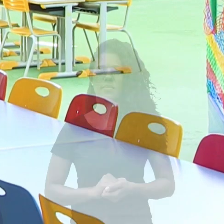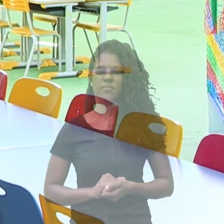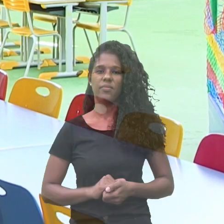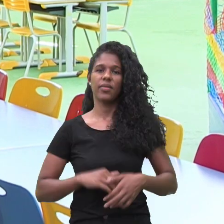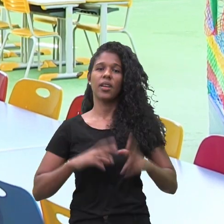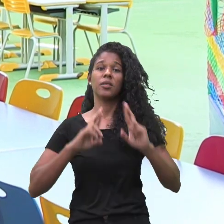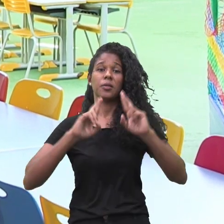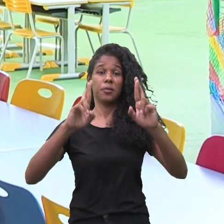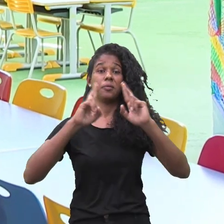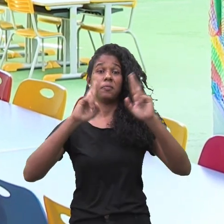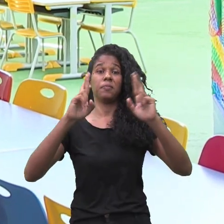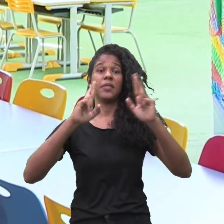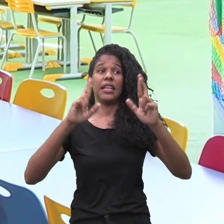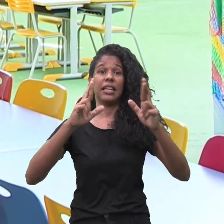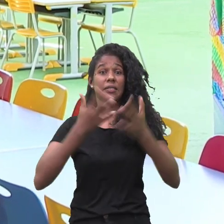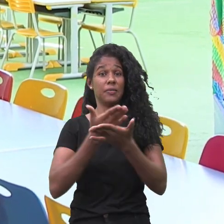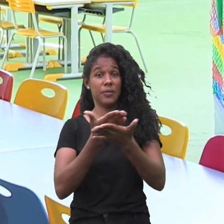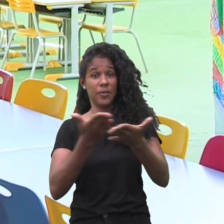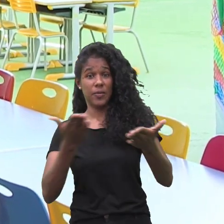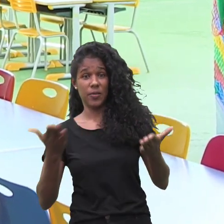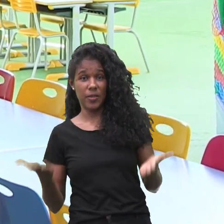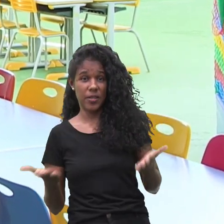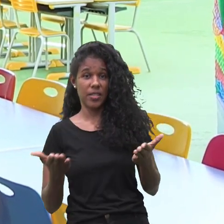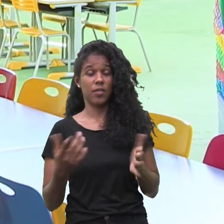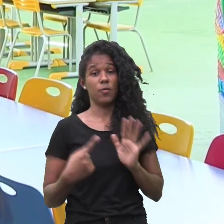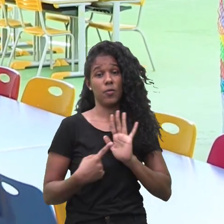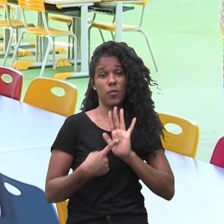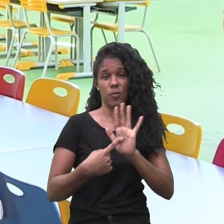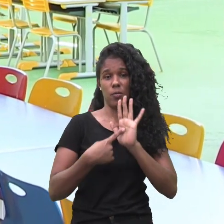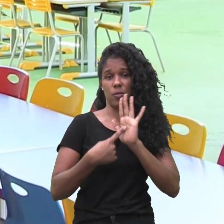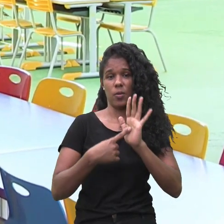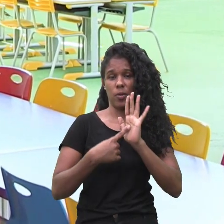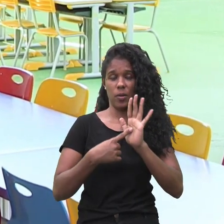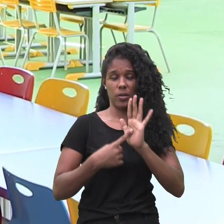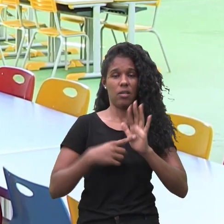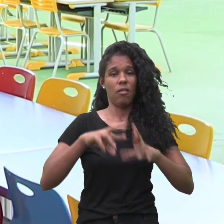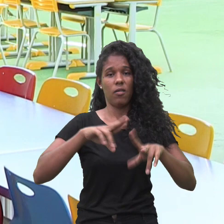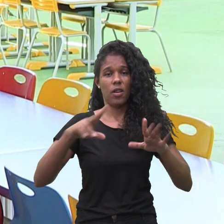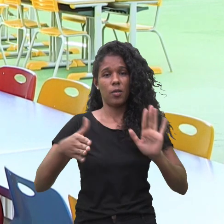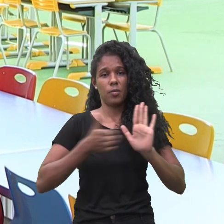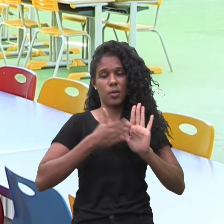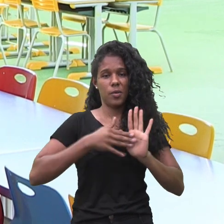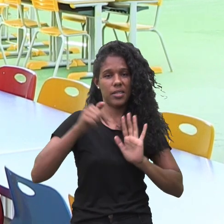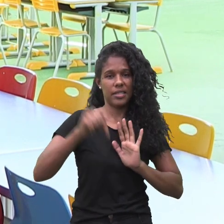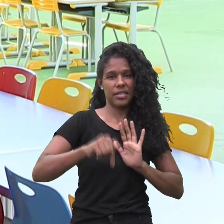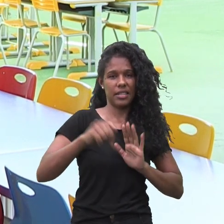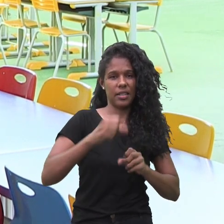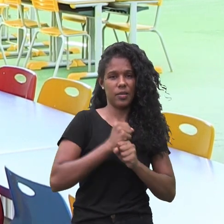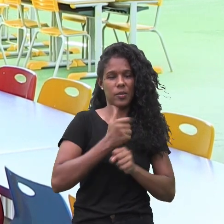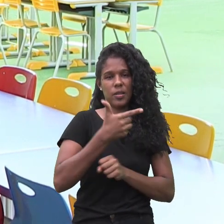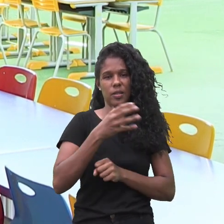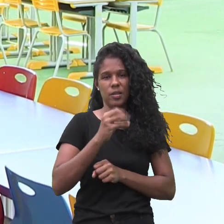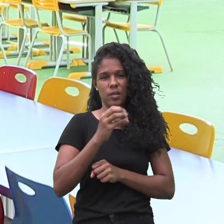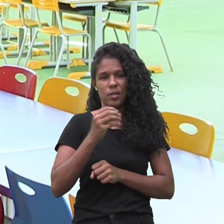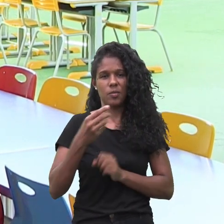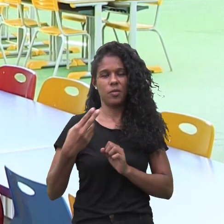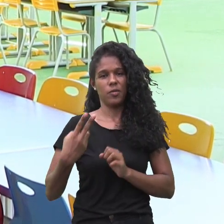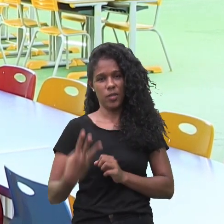Aguardamos ansiosos para vários projetos e sonhos que vão ser realizados em 2023. Climatização